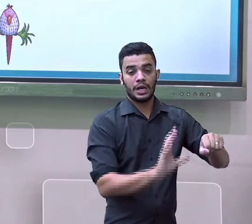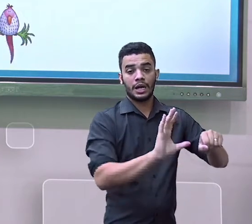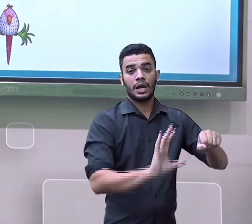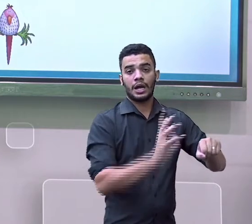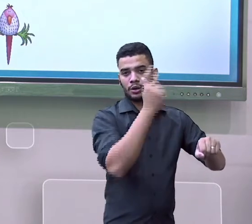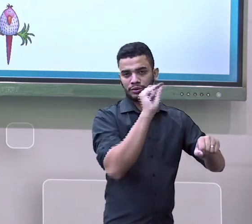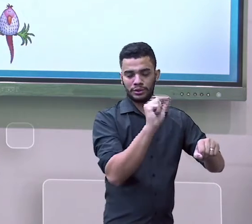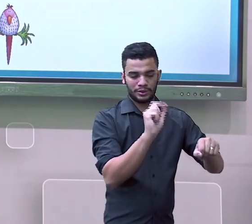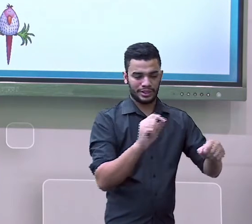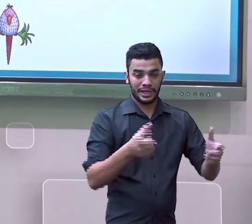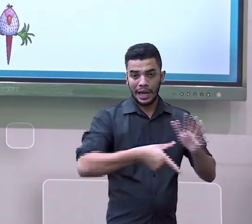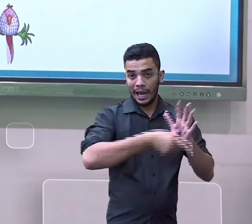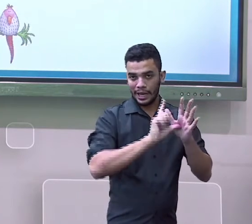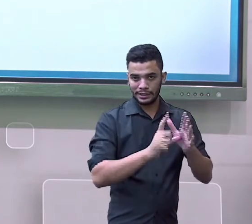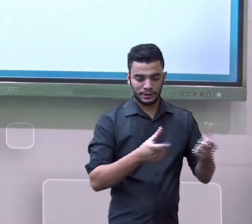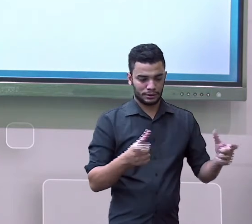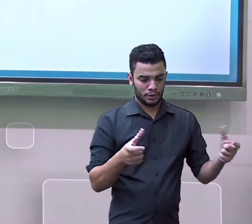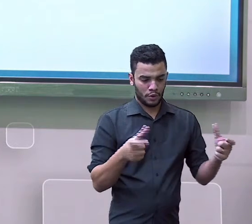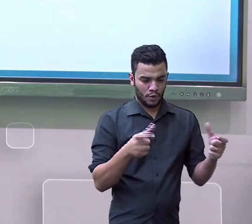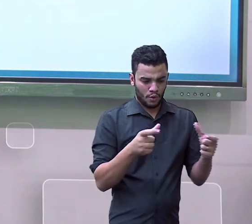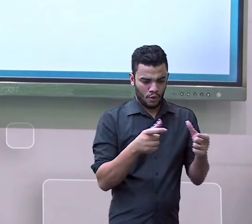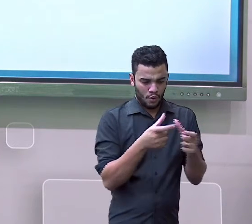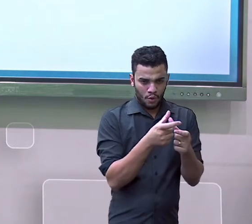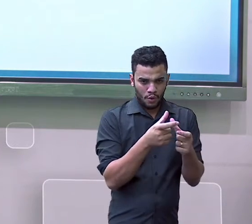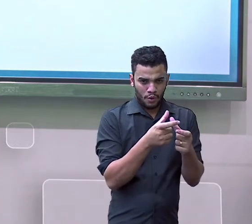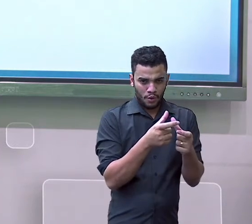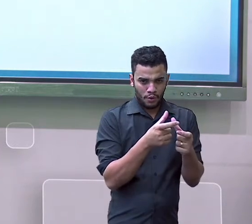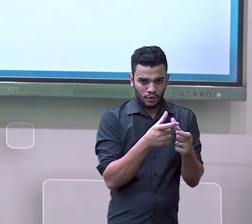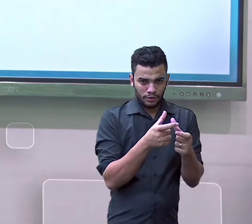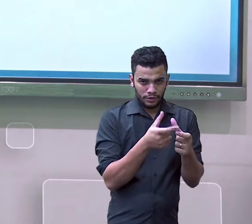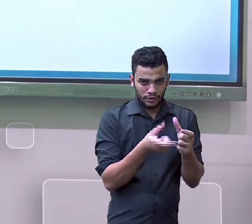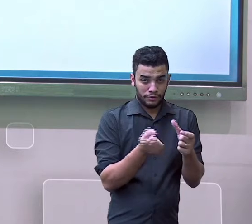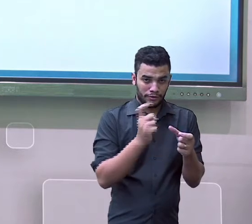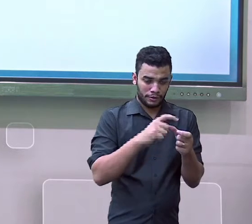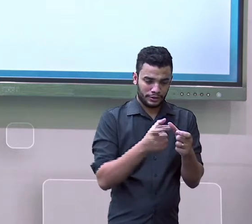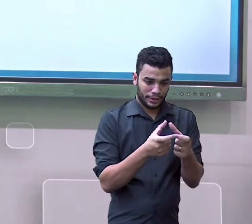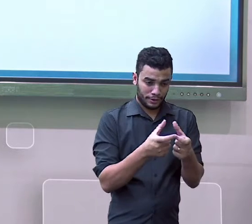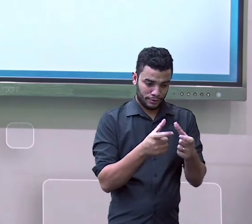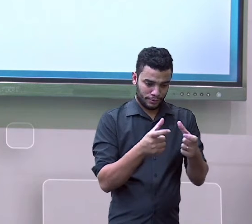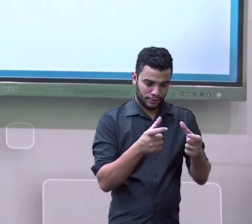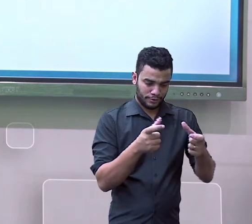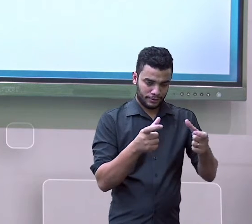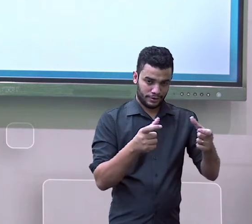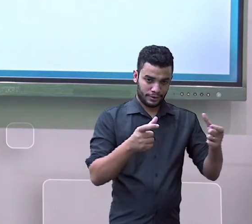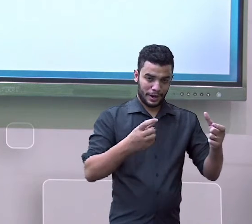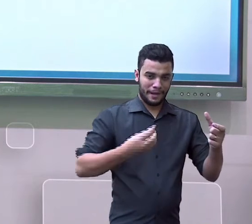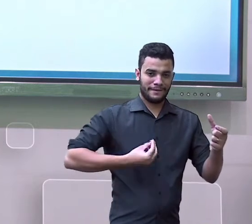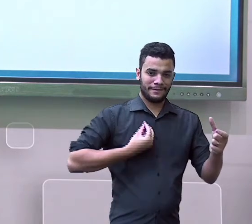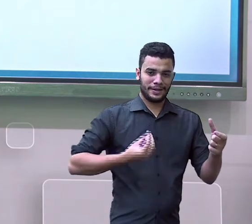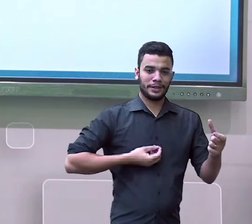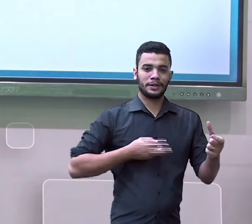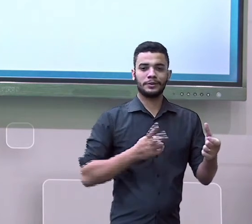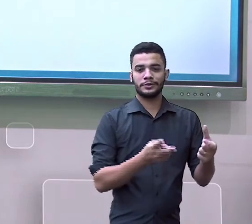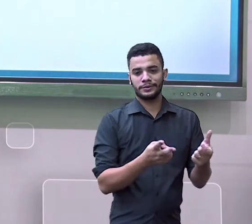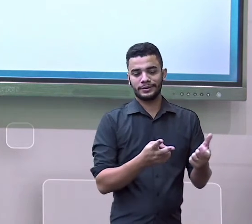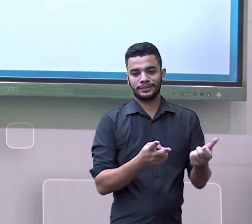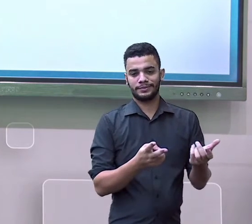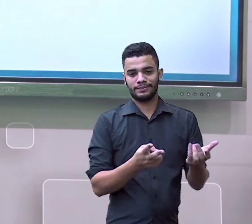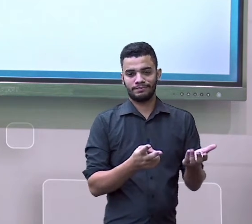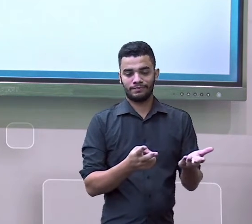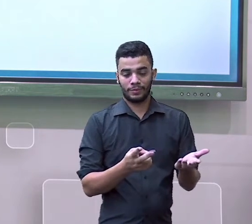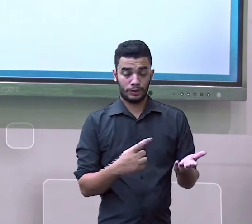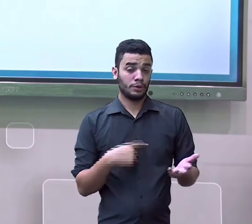espécies, tendo em vista o que vamos chamar de educação ambiental. Então é preciso repensar e todas